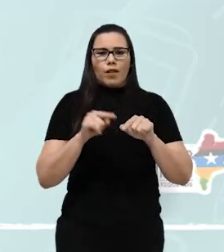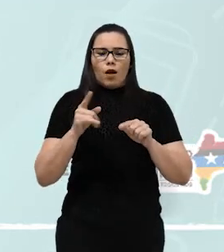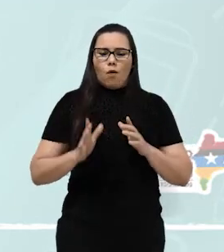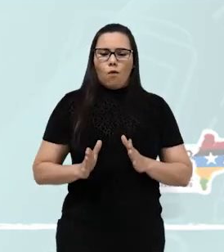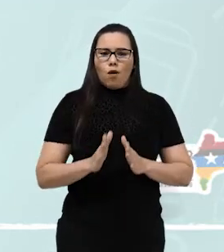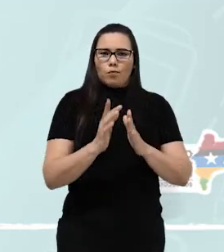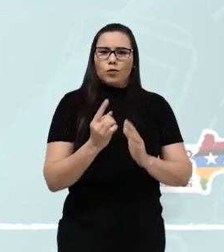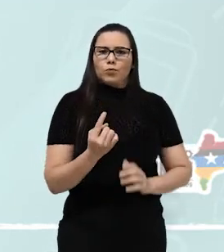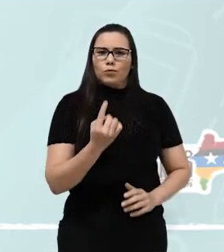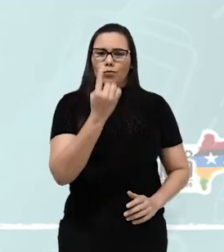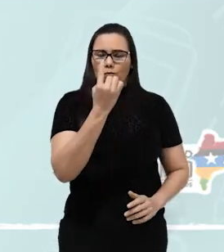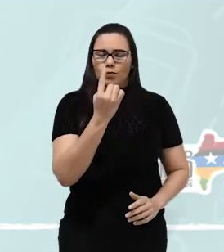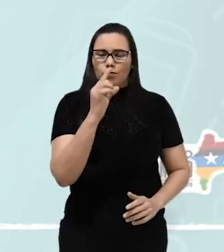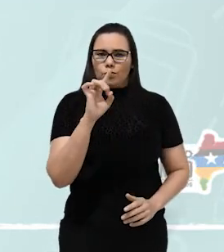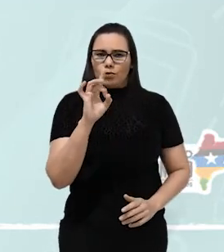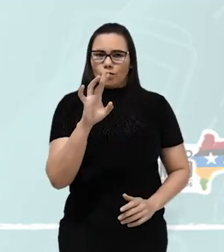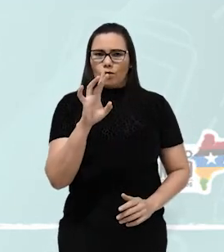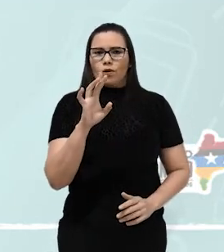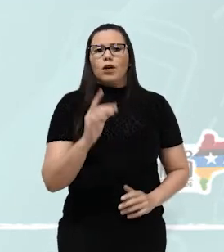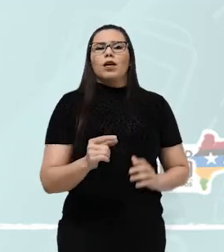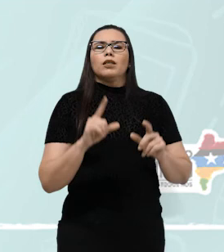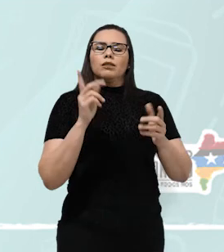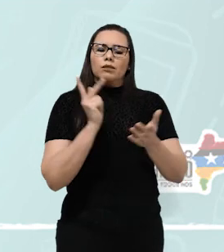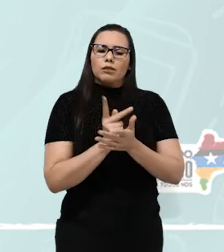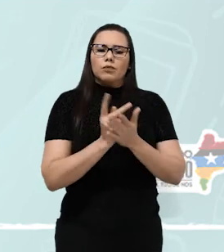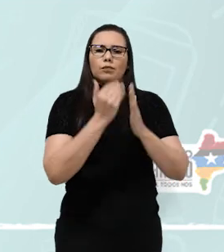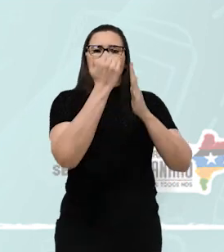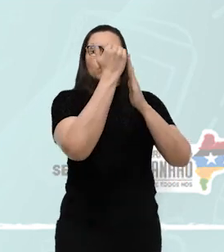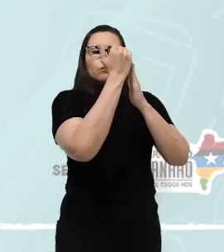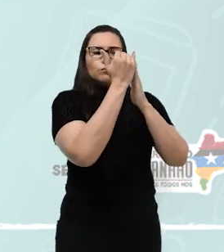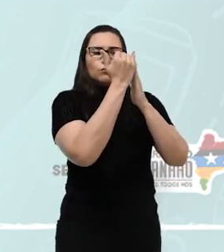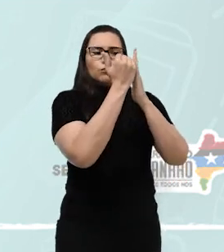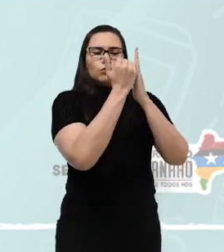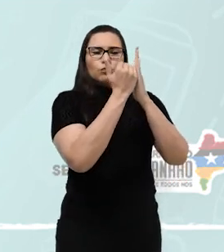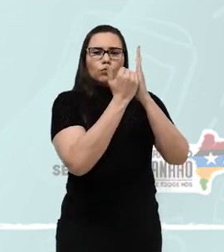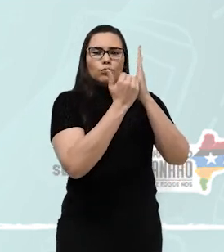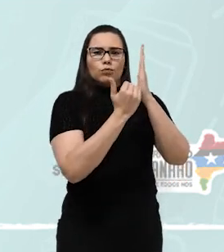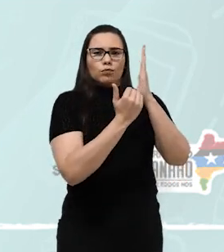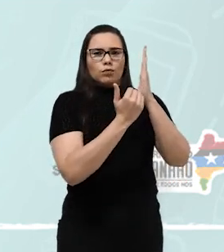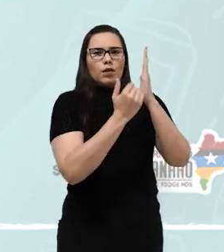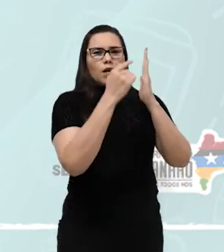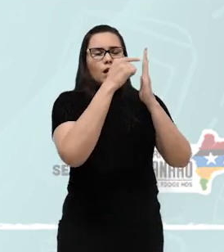e decrescente e flui de maneira cíclica, ok?